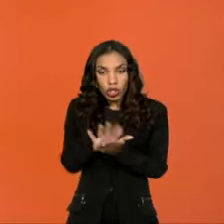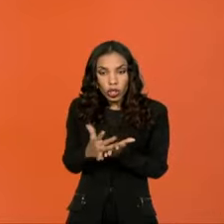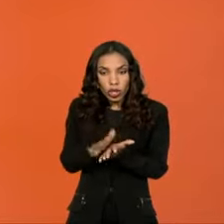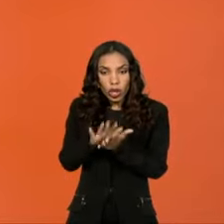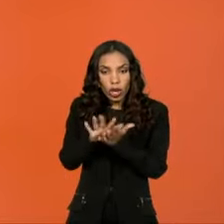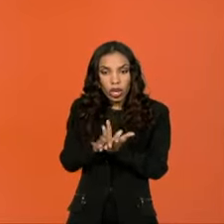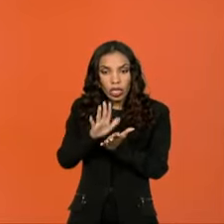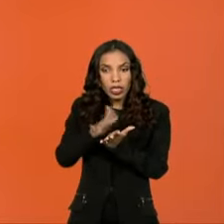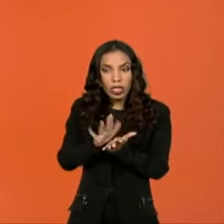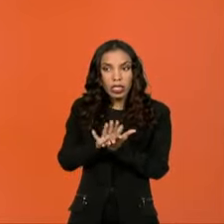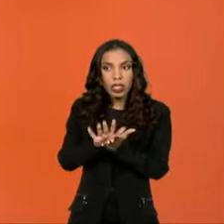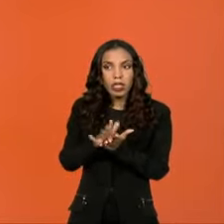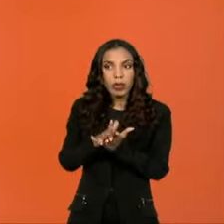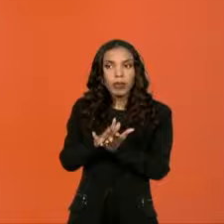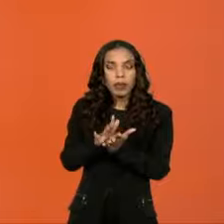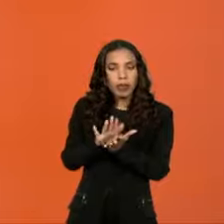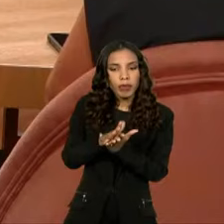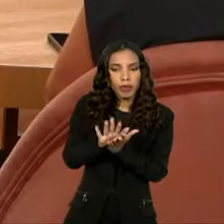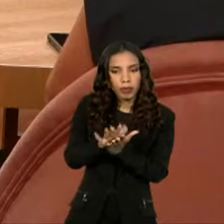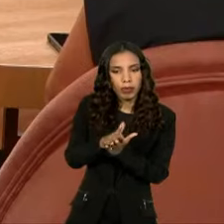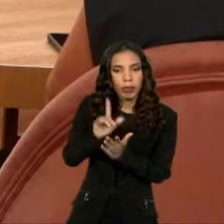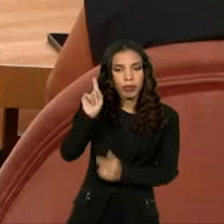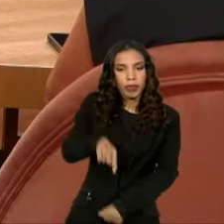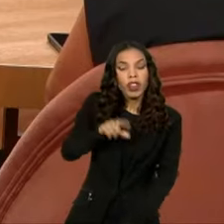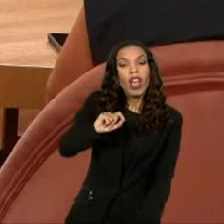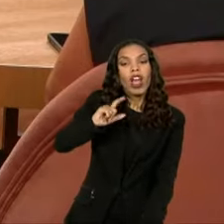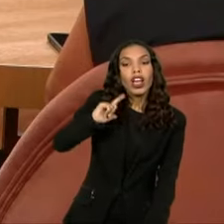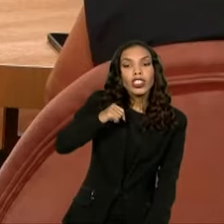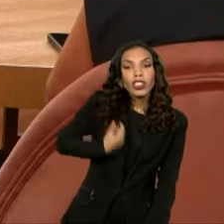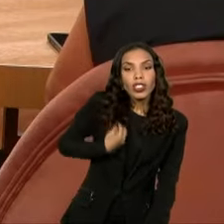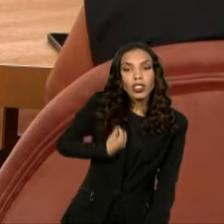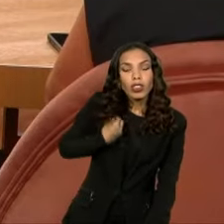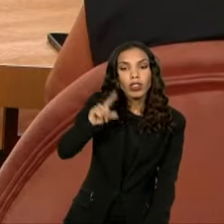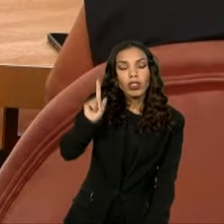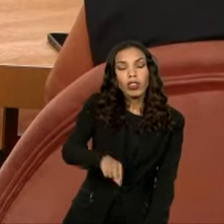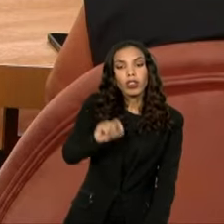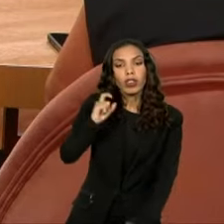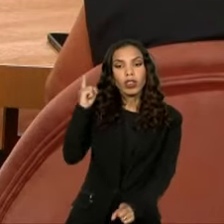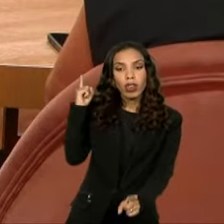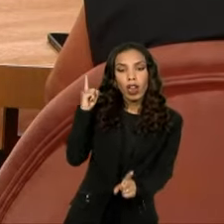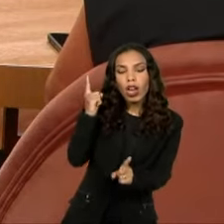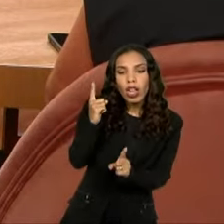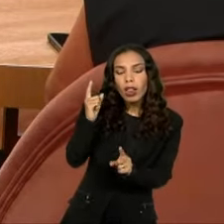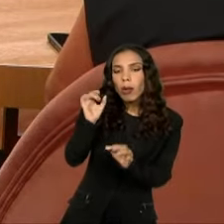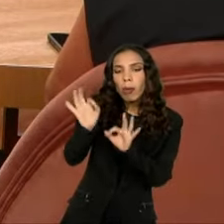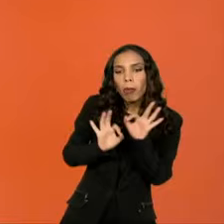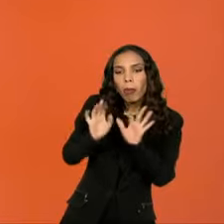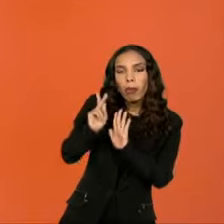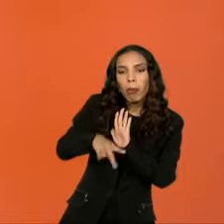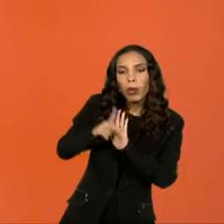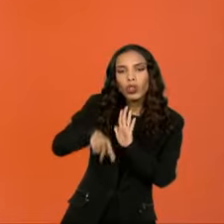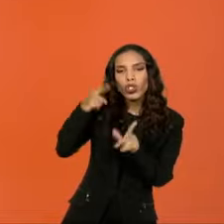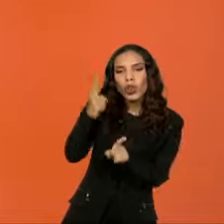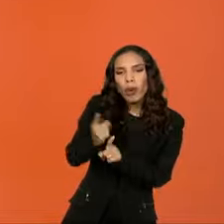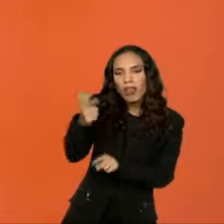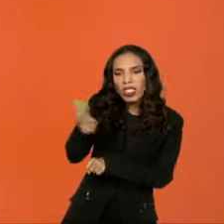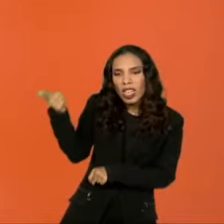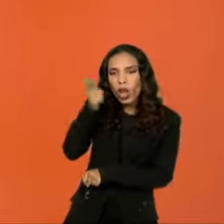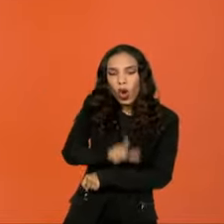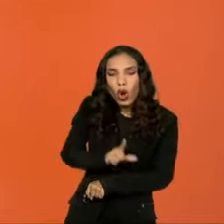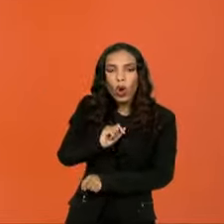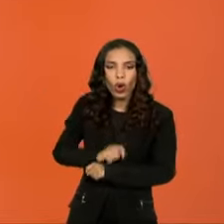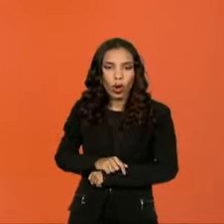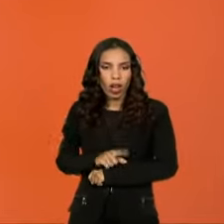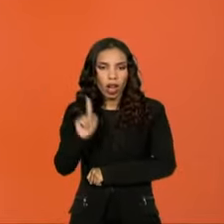Já saí quatro vezes. Mesmo que demore um pouquinho, né? Quanto tempo ficou o projeto do encontro? Ah, para eu conseguir? Olha, a primeira vez que eu